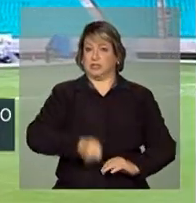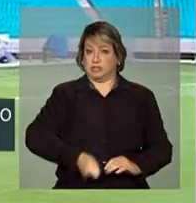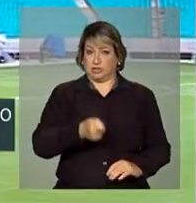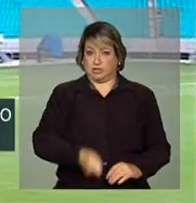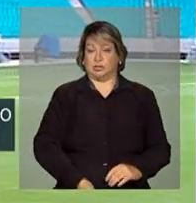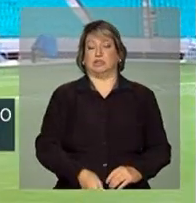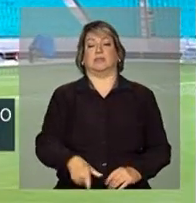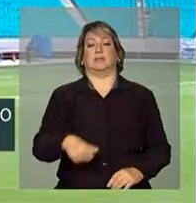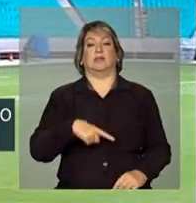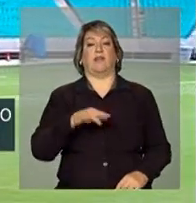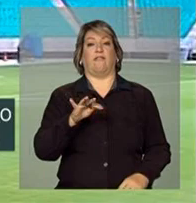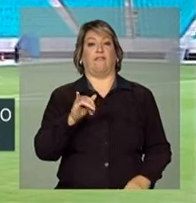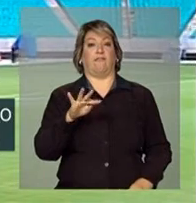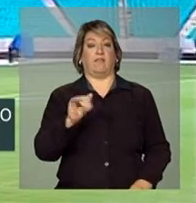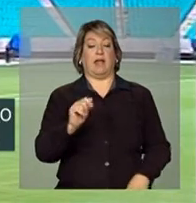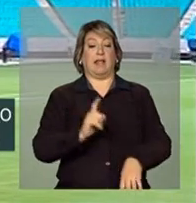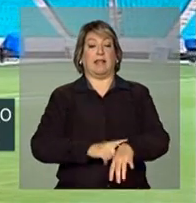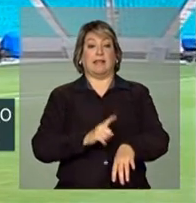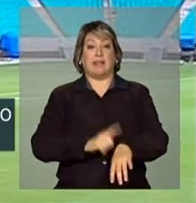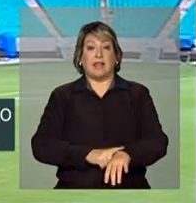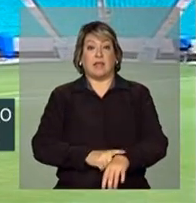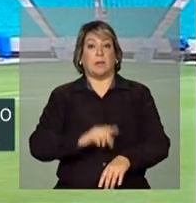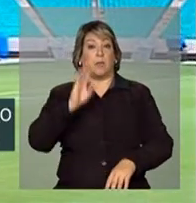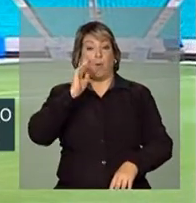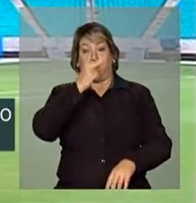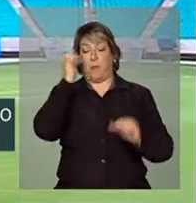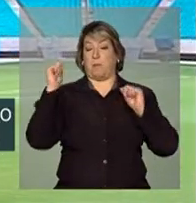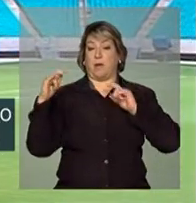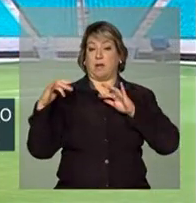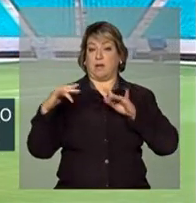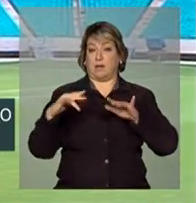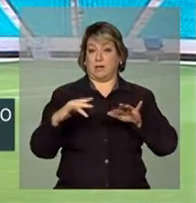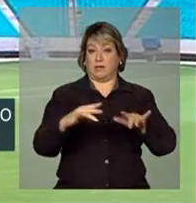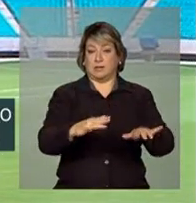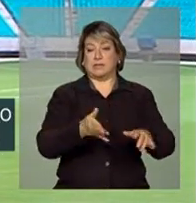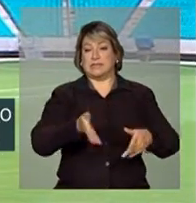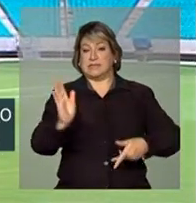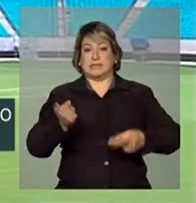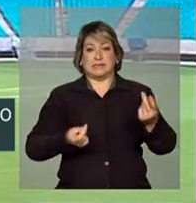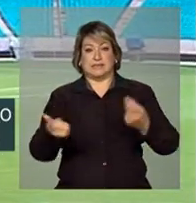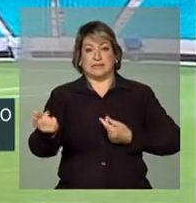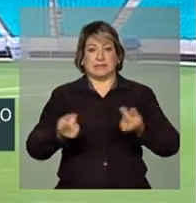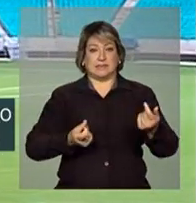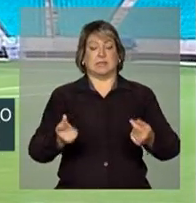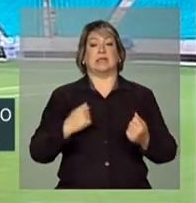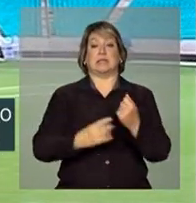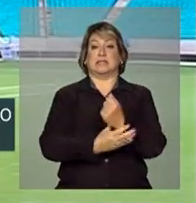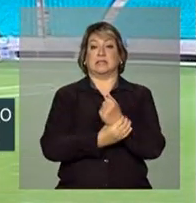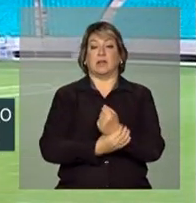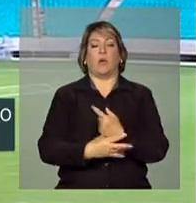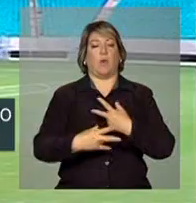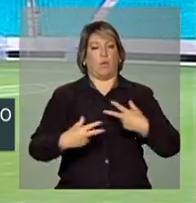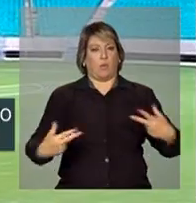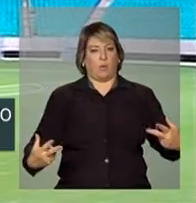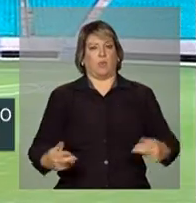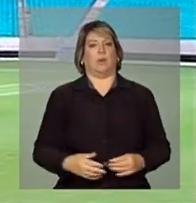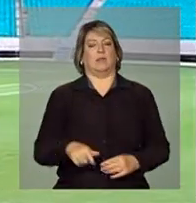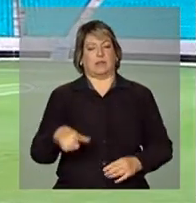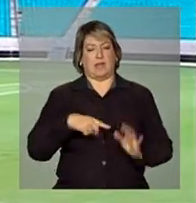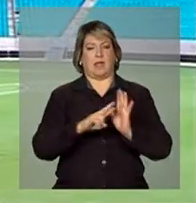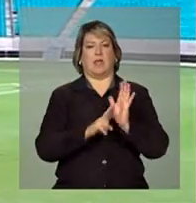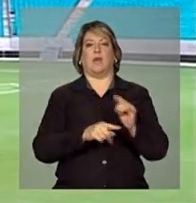pela FIFA, como tempo mínimo de saída do público do estádio, segurança. A Dilma está